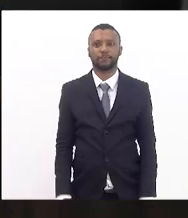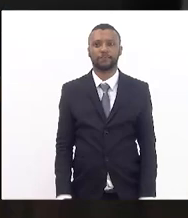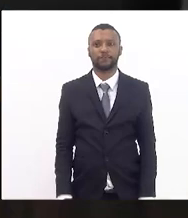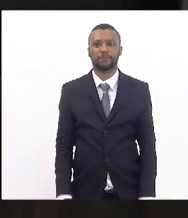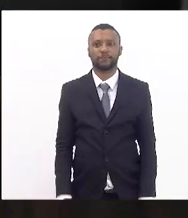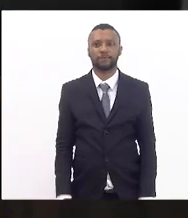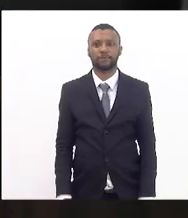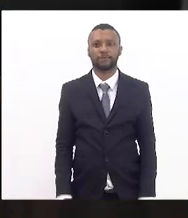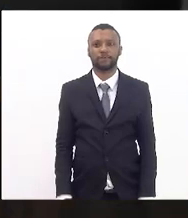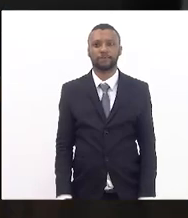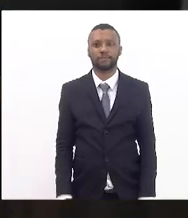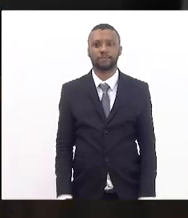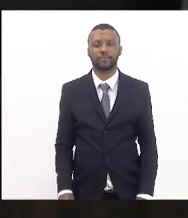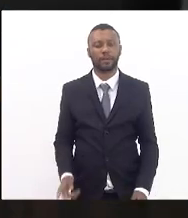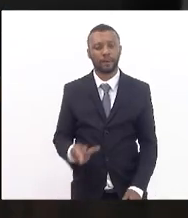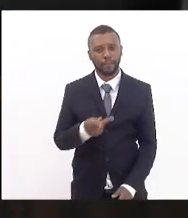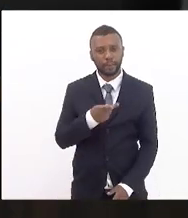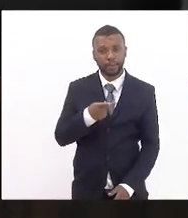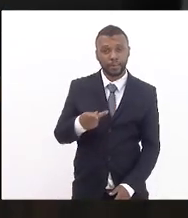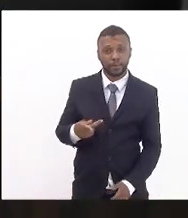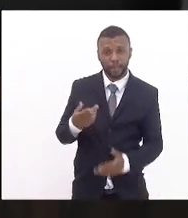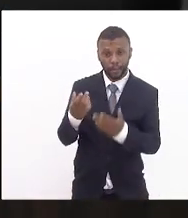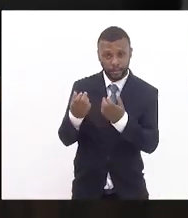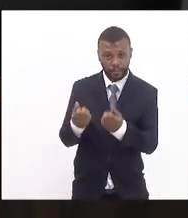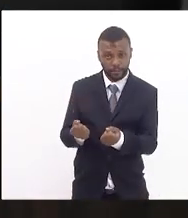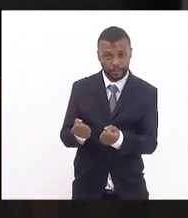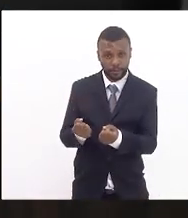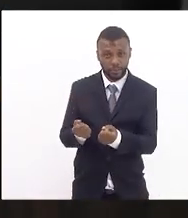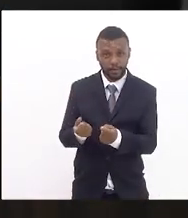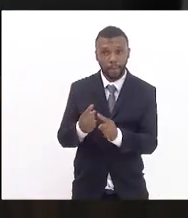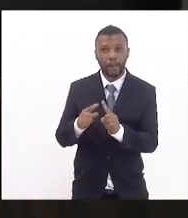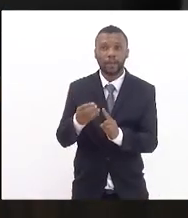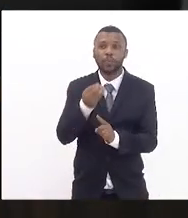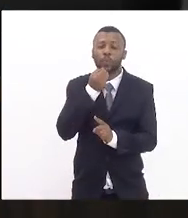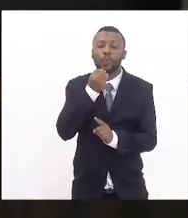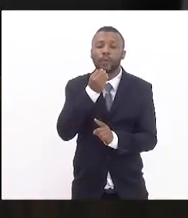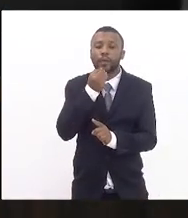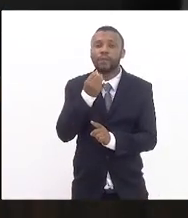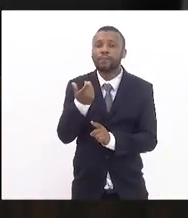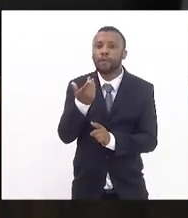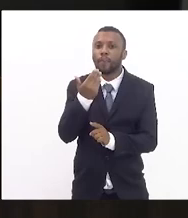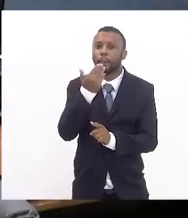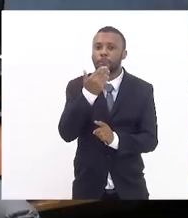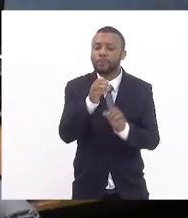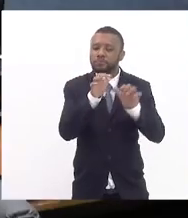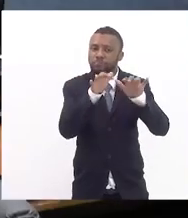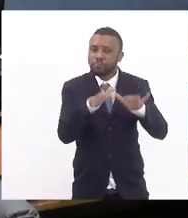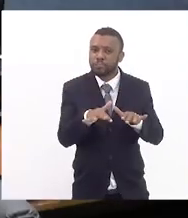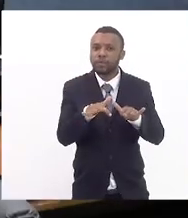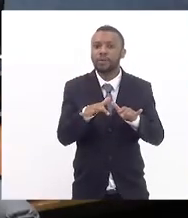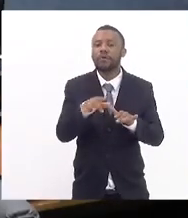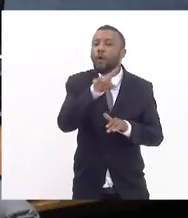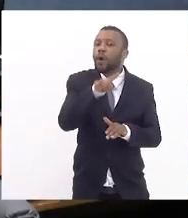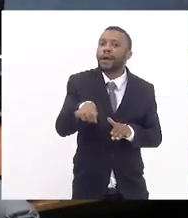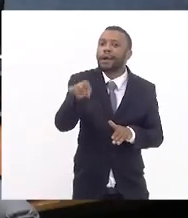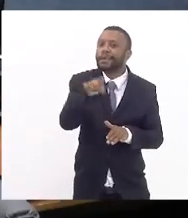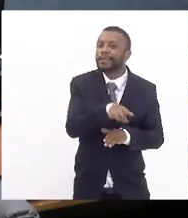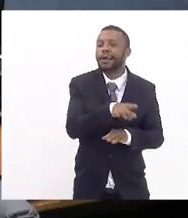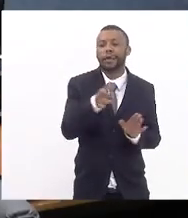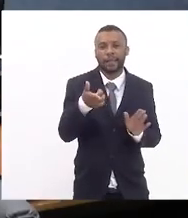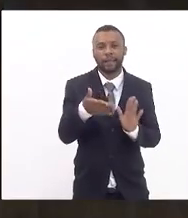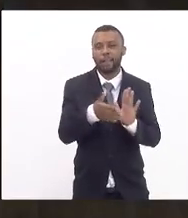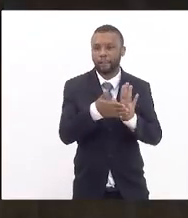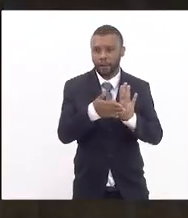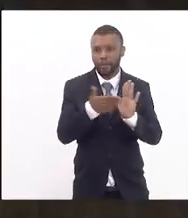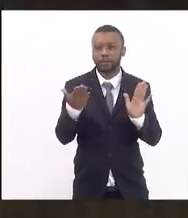Ok. Presidência, defere pedido de Vossa Excelência, mas no momento oportuno eu vou cantar e vou retirá-lo de pauta. Questão de ordem, presidente. Questão de ordem, deputado Valdeca. Sobre